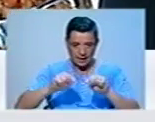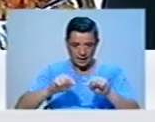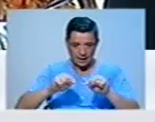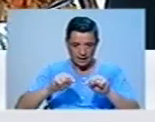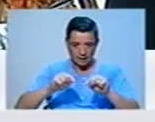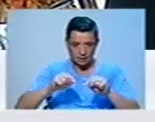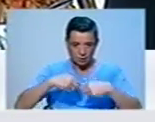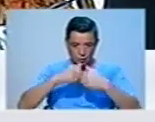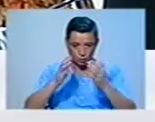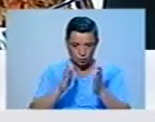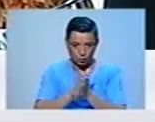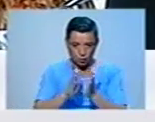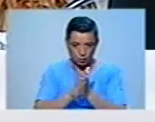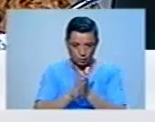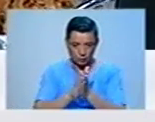a volta